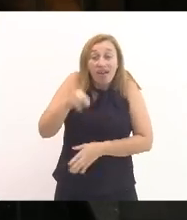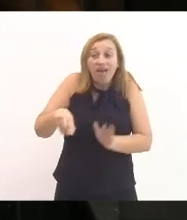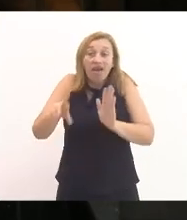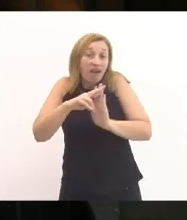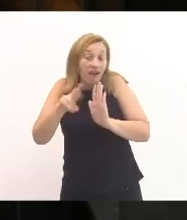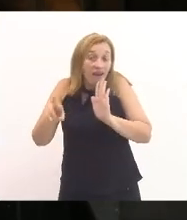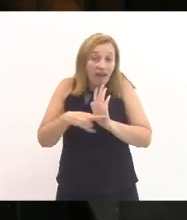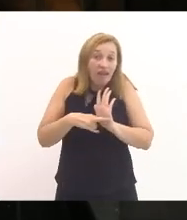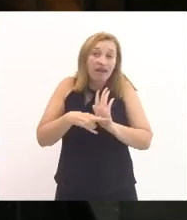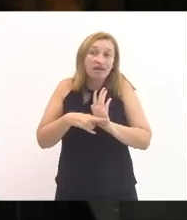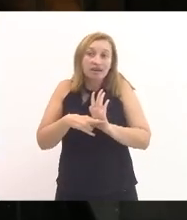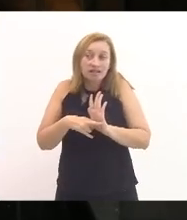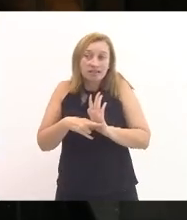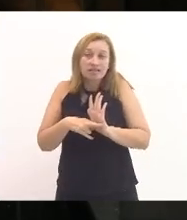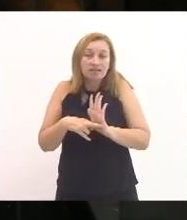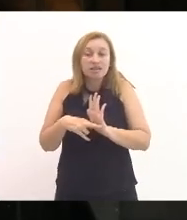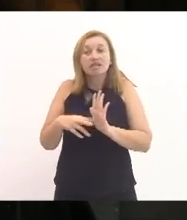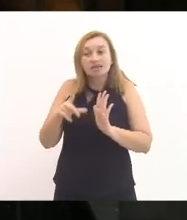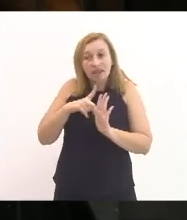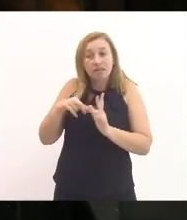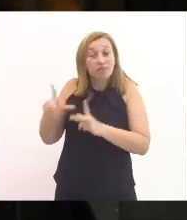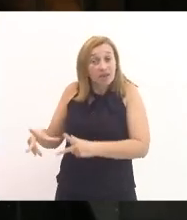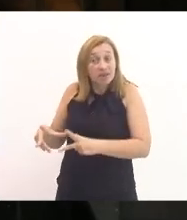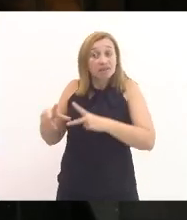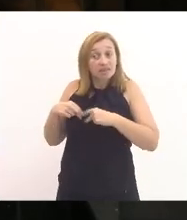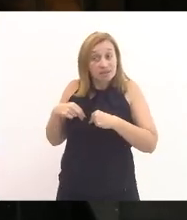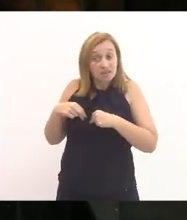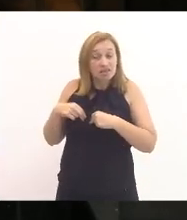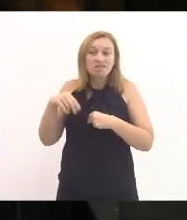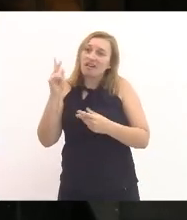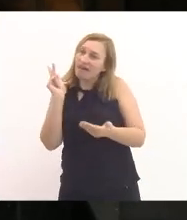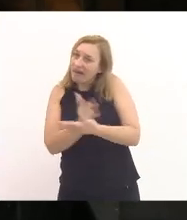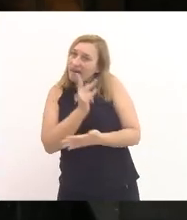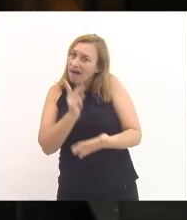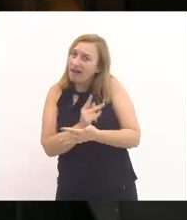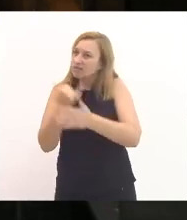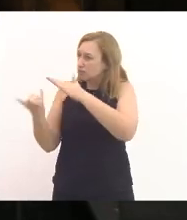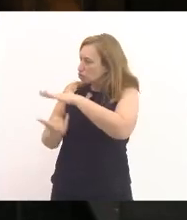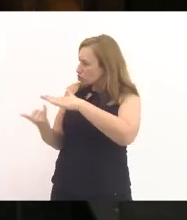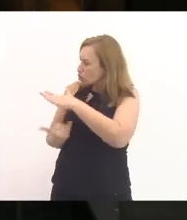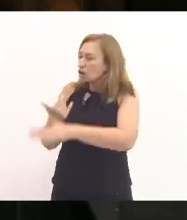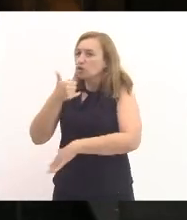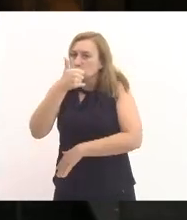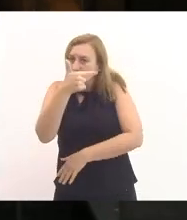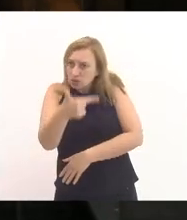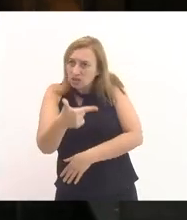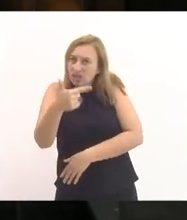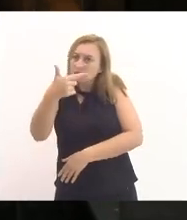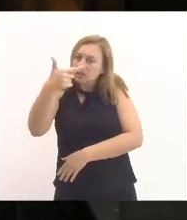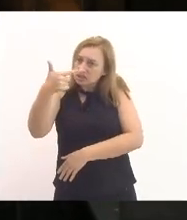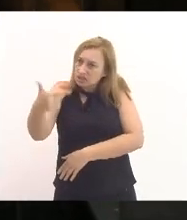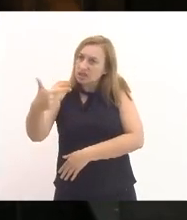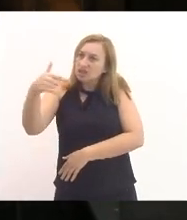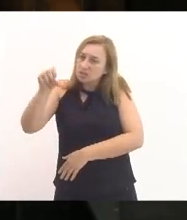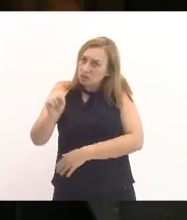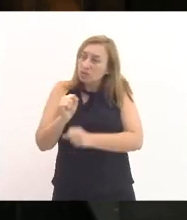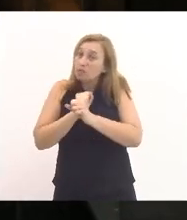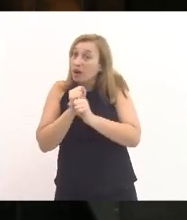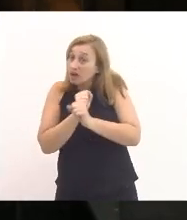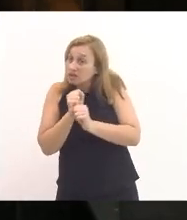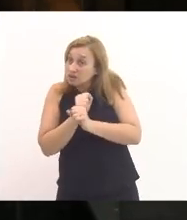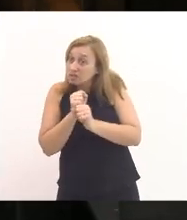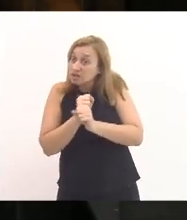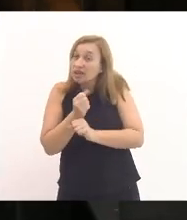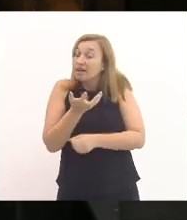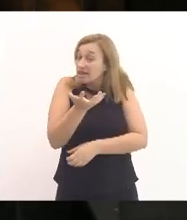que pautam merecimento isso é um concebível para uma instituição que tem 218 218 anos